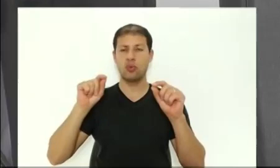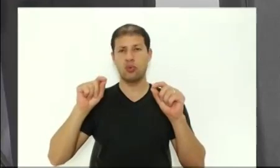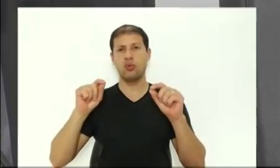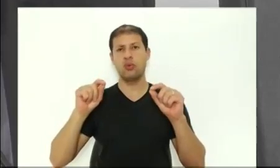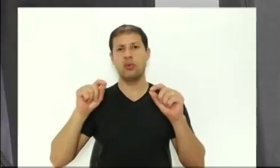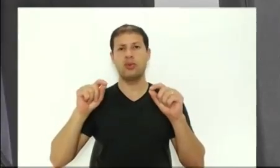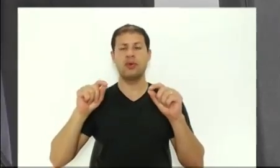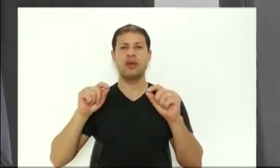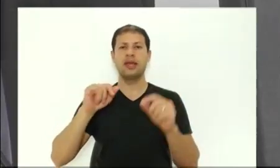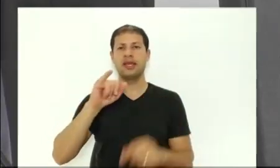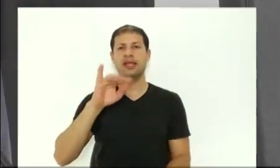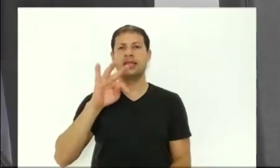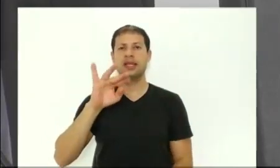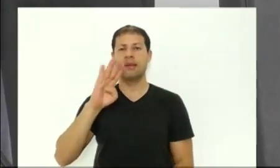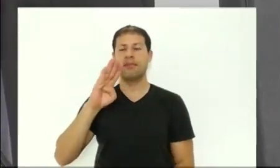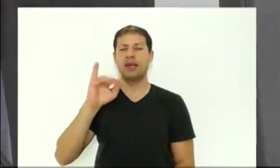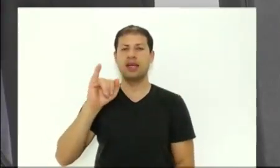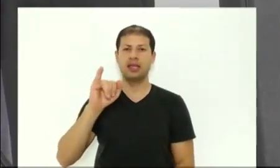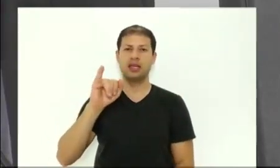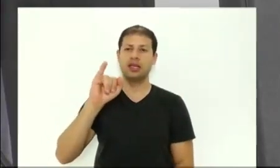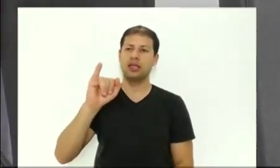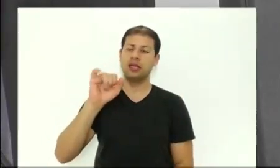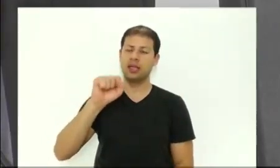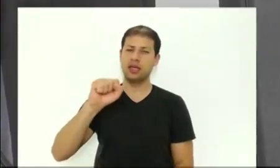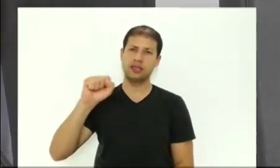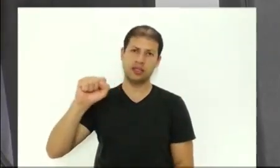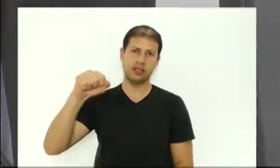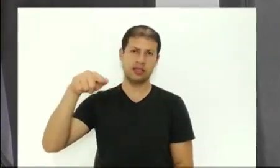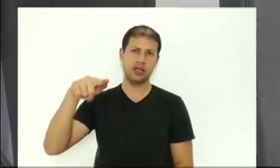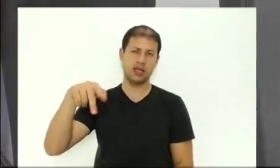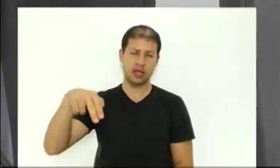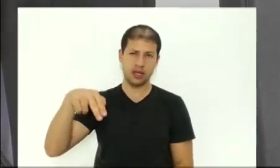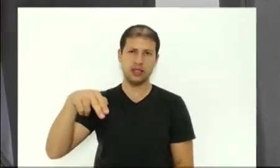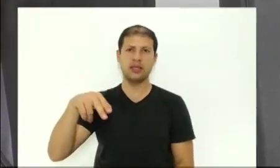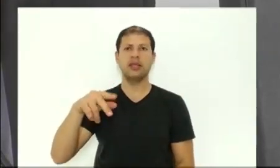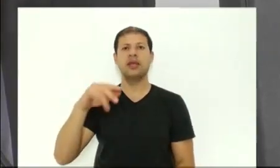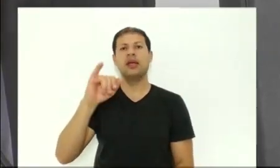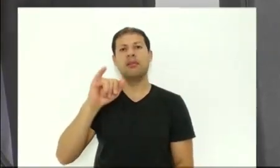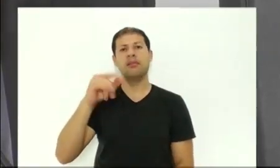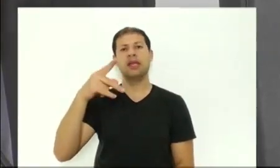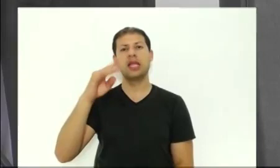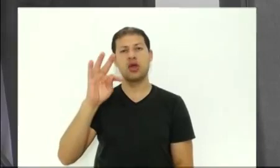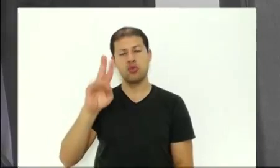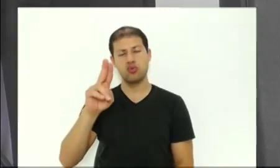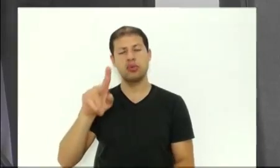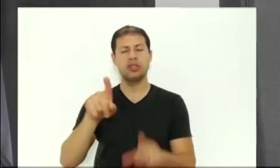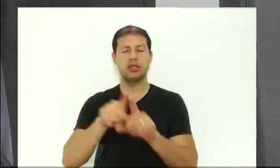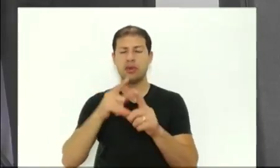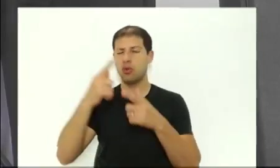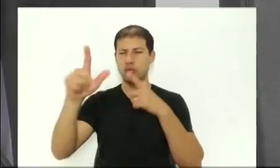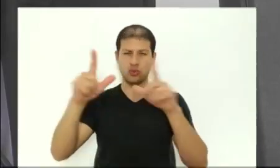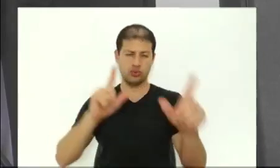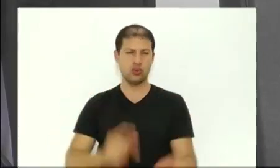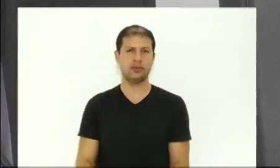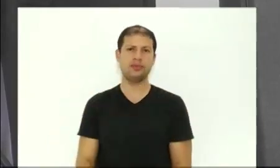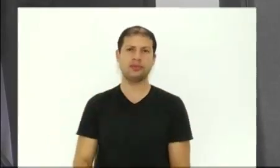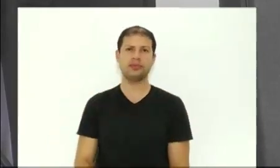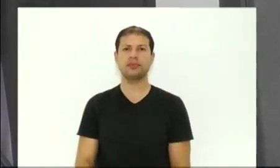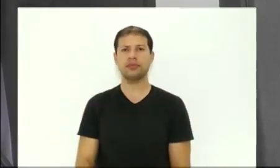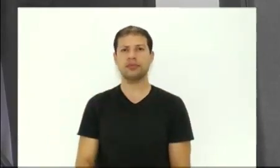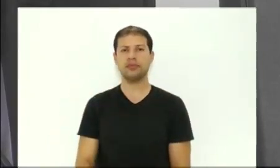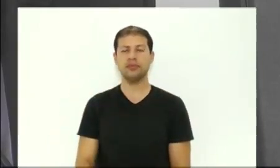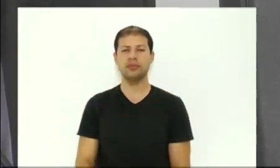ITBI, ISSQN, IPTU e taxas municipais e dá outras providências. Considerando que a